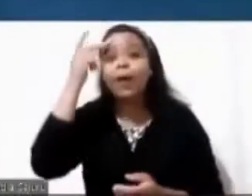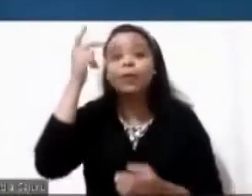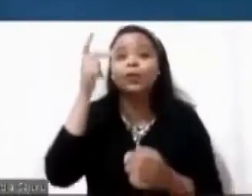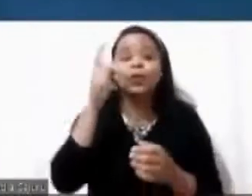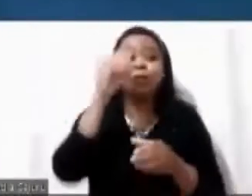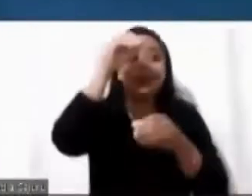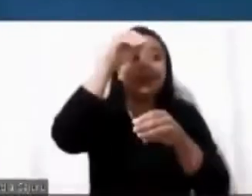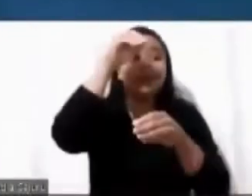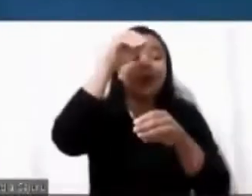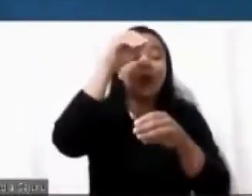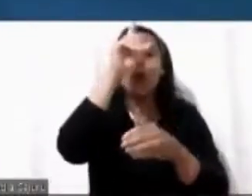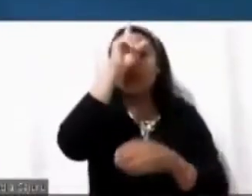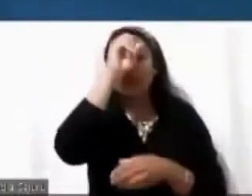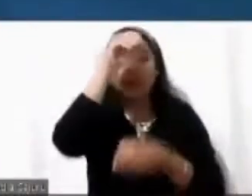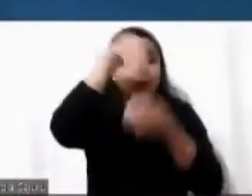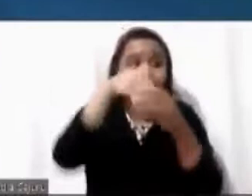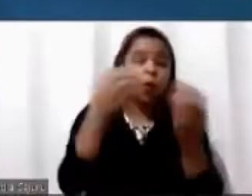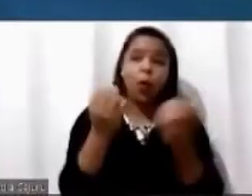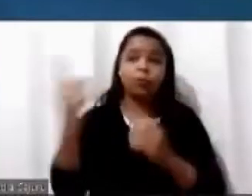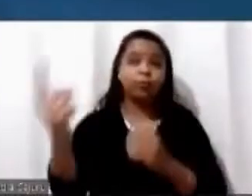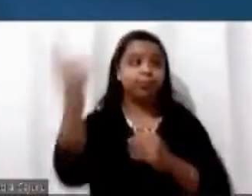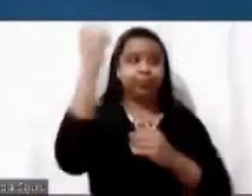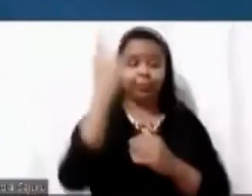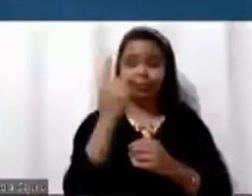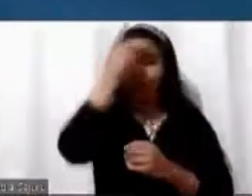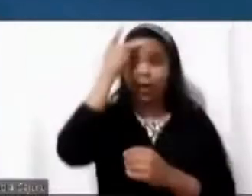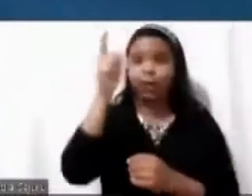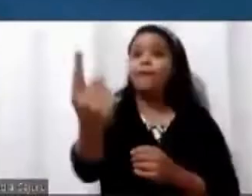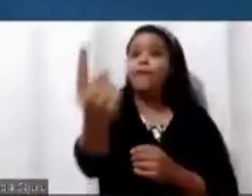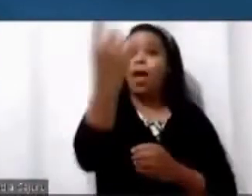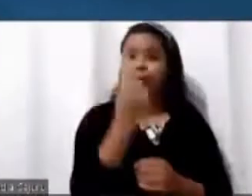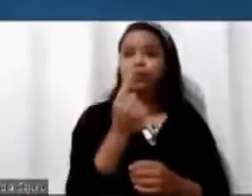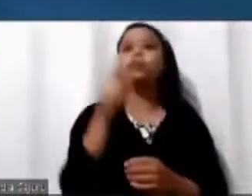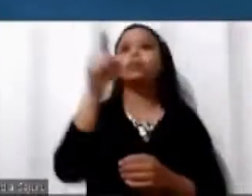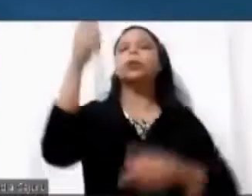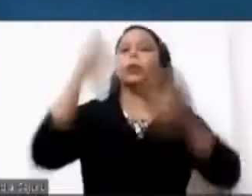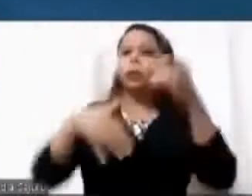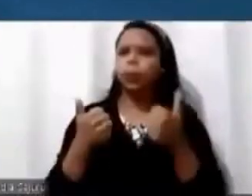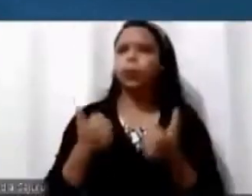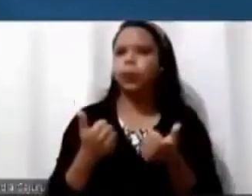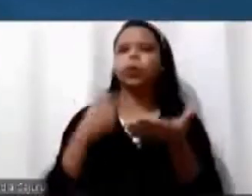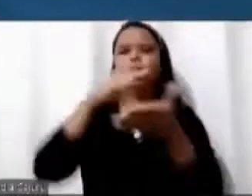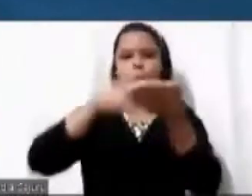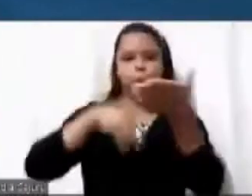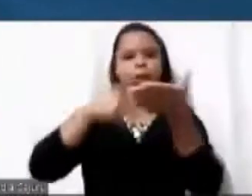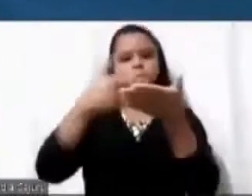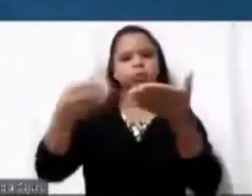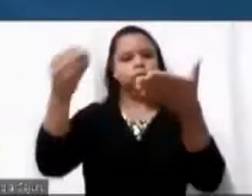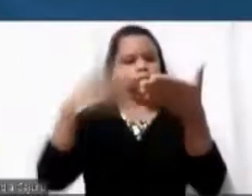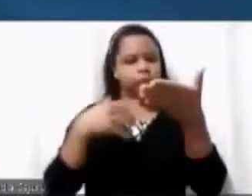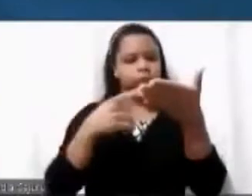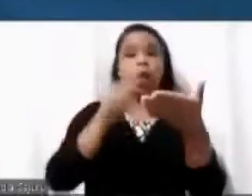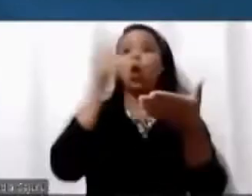face da terra, não existe. Cada caso é um caso. Não existe padronização, não se pode padronizar